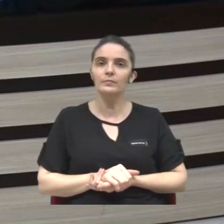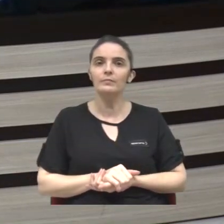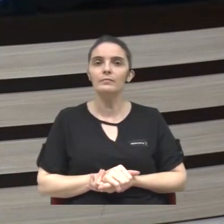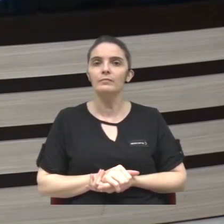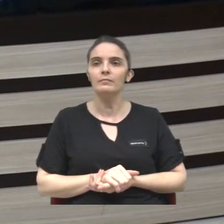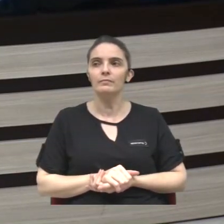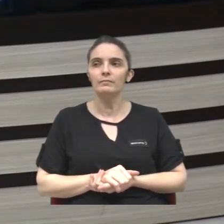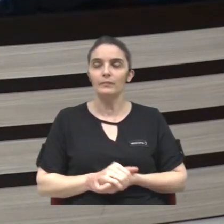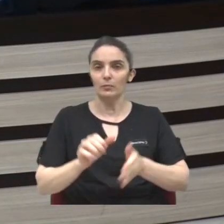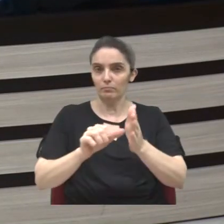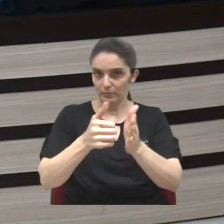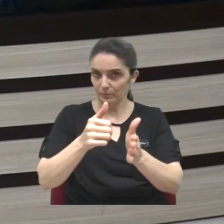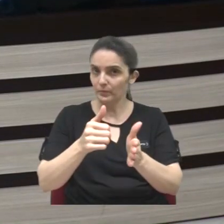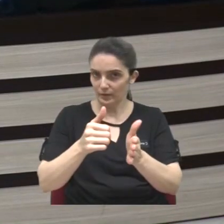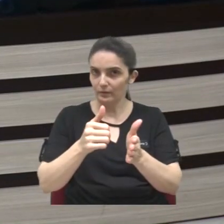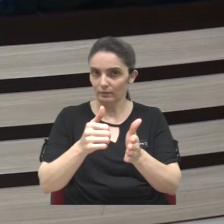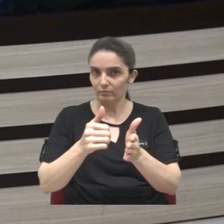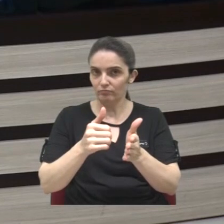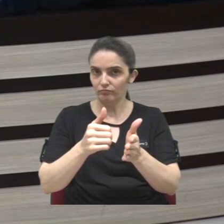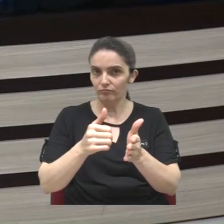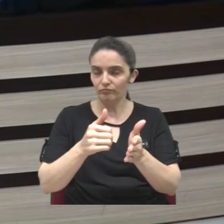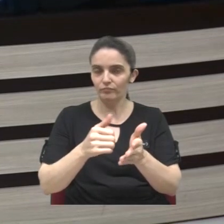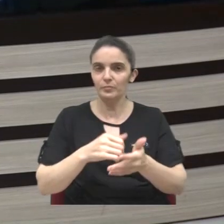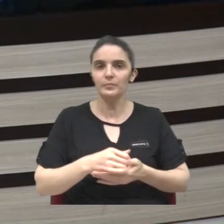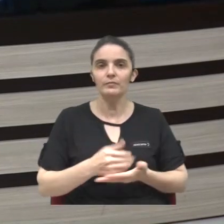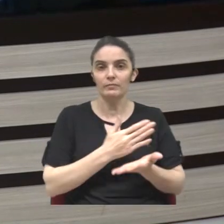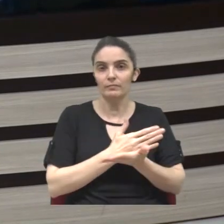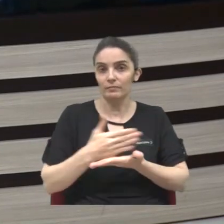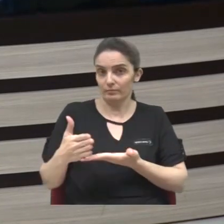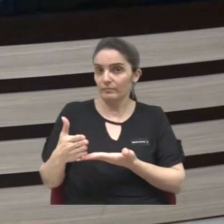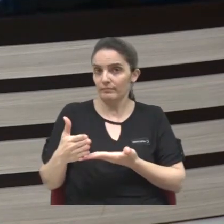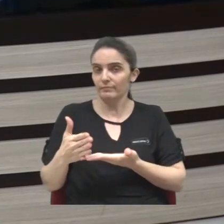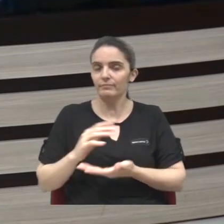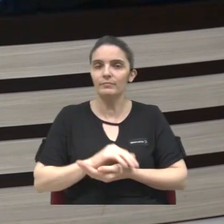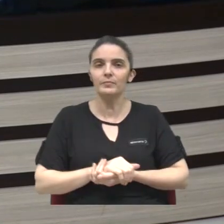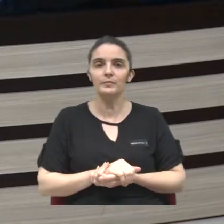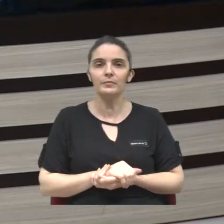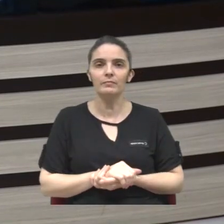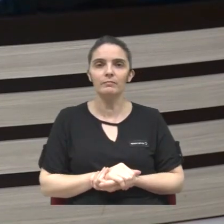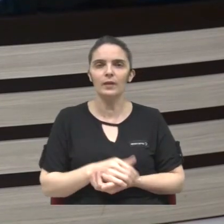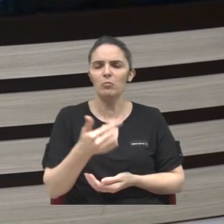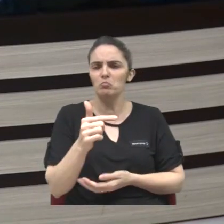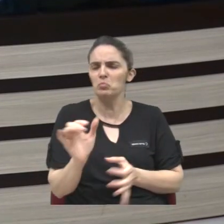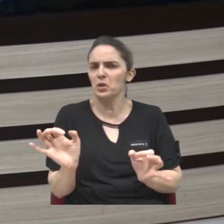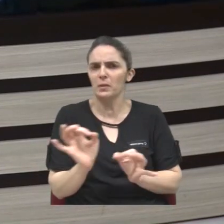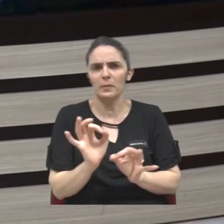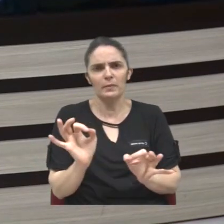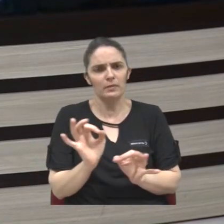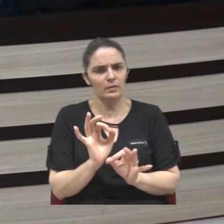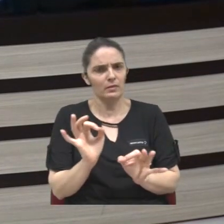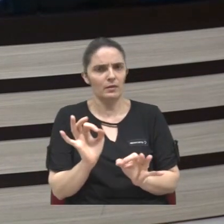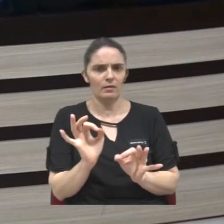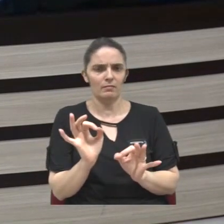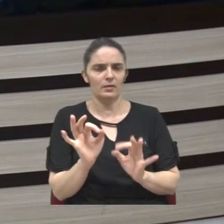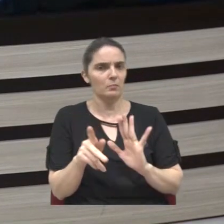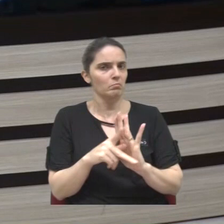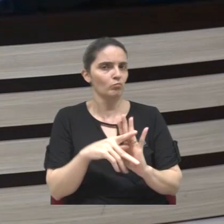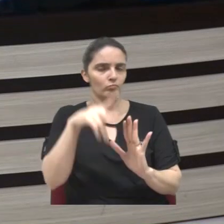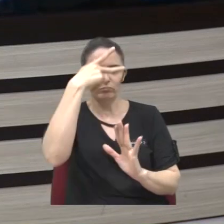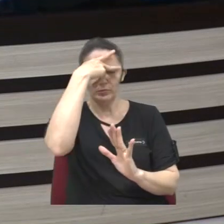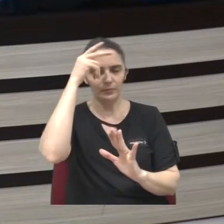iniciada pelas matérias recebidas do senhor prefeito municipal. Não há, por enquanto, senhor presidente, matéria recebida do Poder